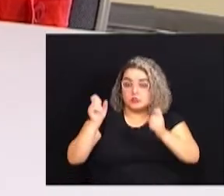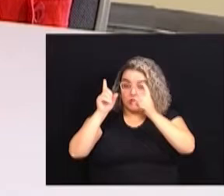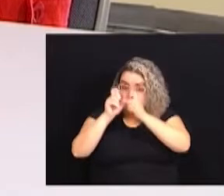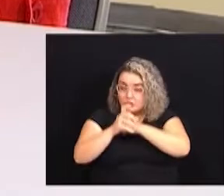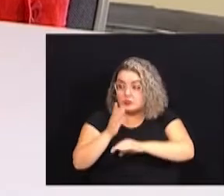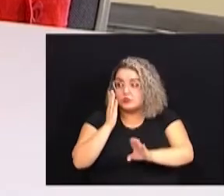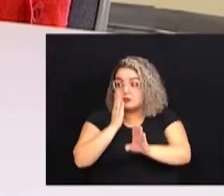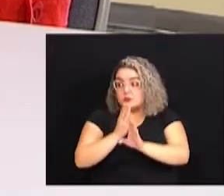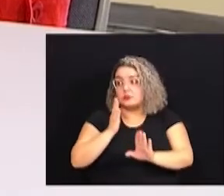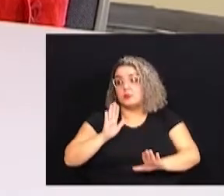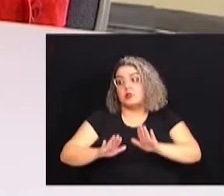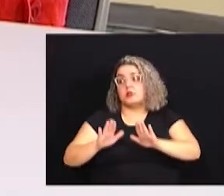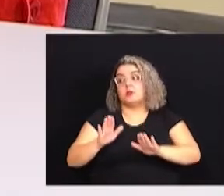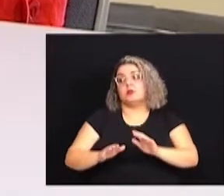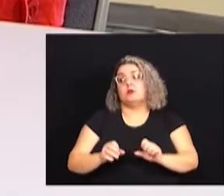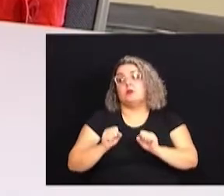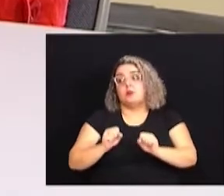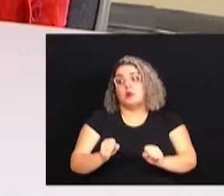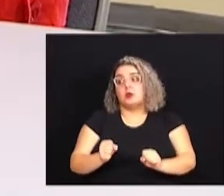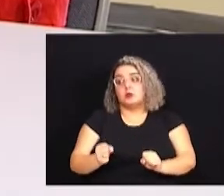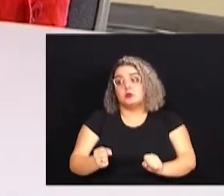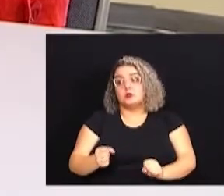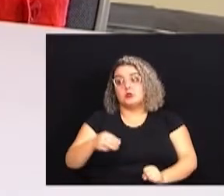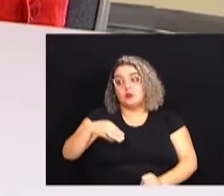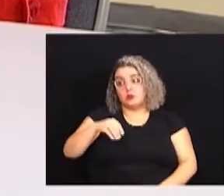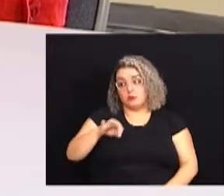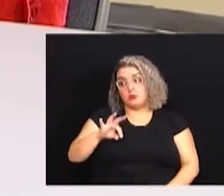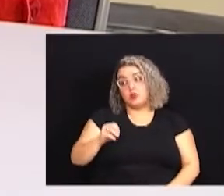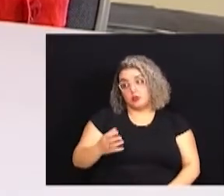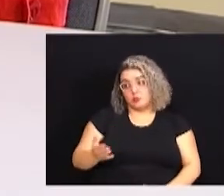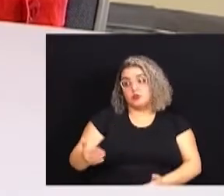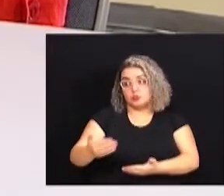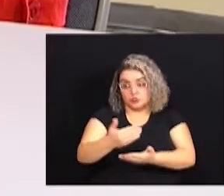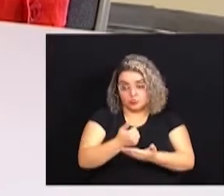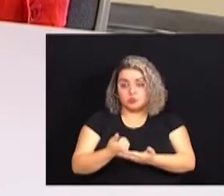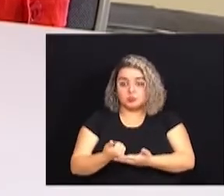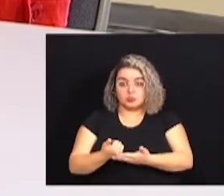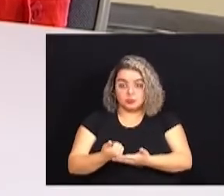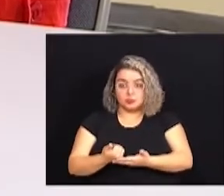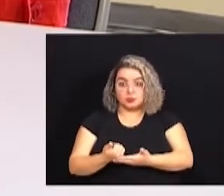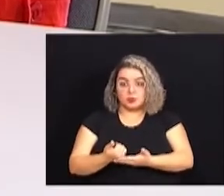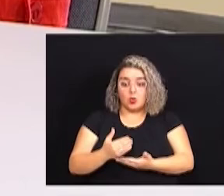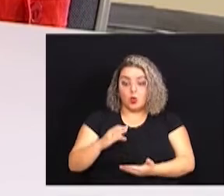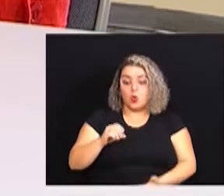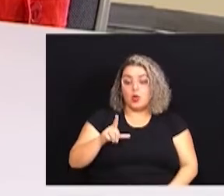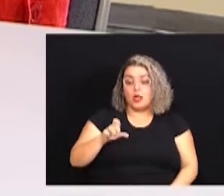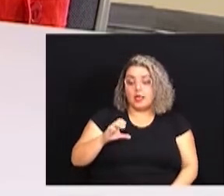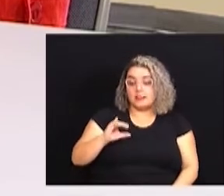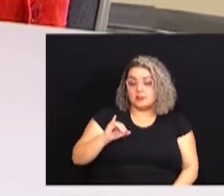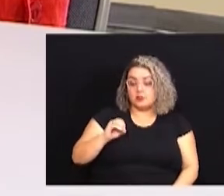são muito difíceis de achar. Quem sabe pode virar um item de colecionador depois. Então, essa é outra questão.